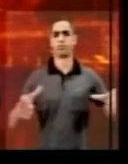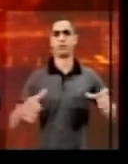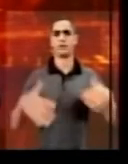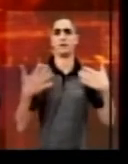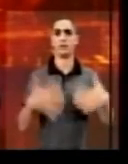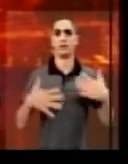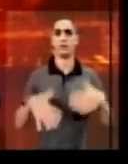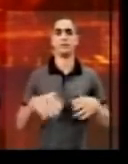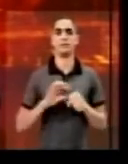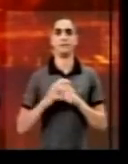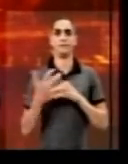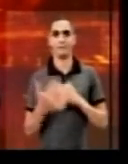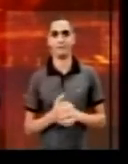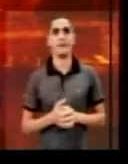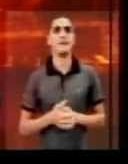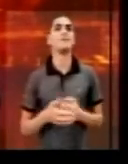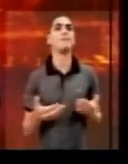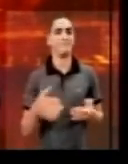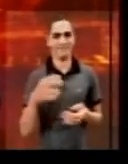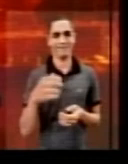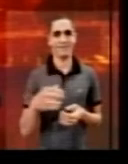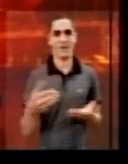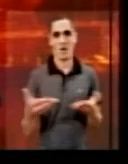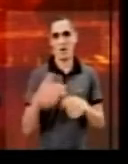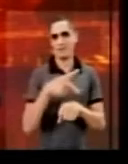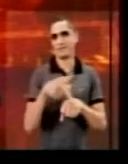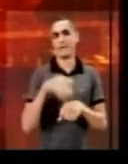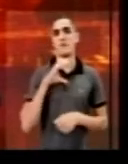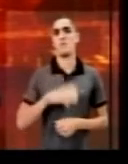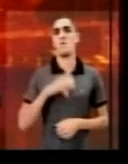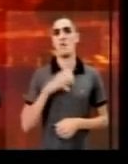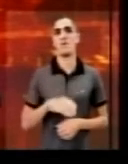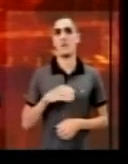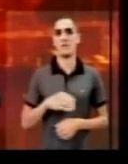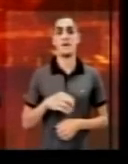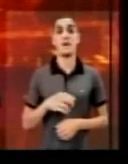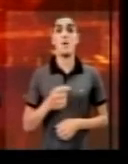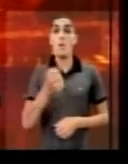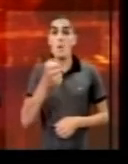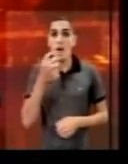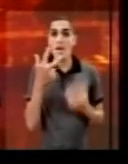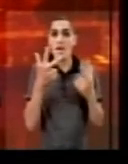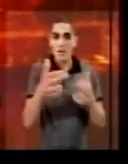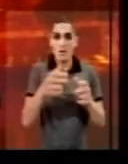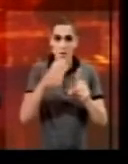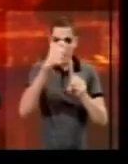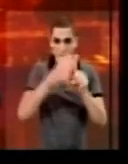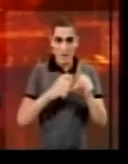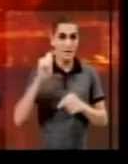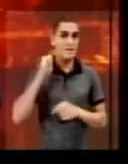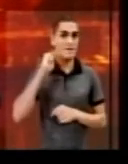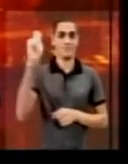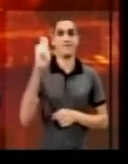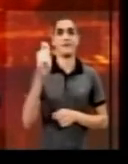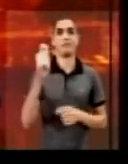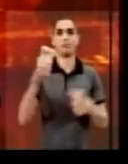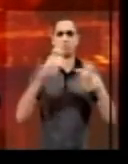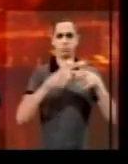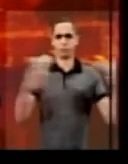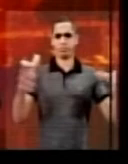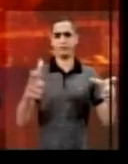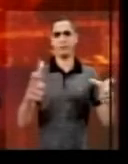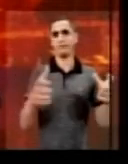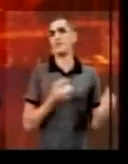índice quase igual de abril, quando eles estavam num pico enorme. Então, a